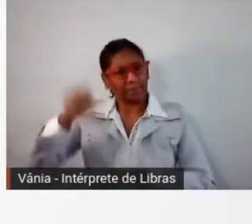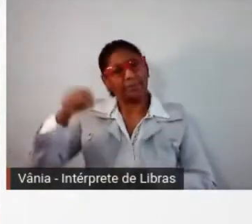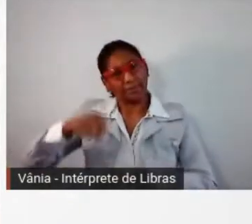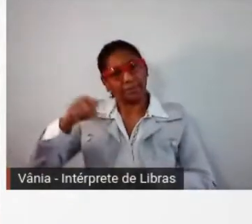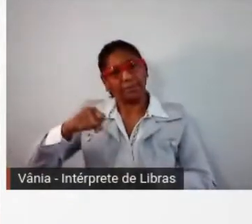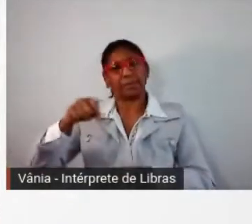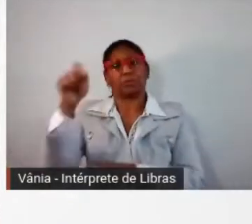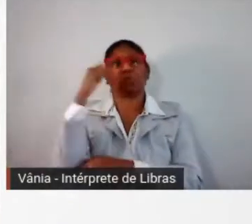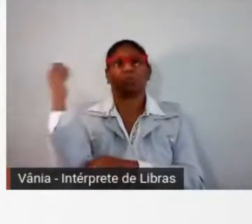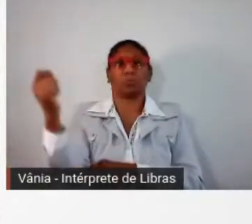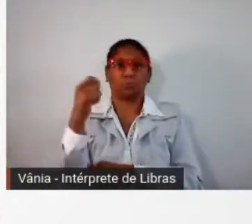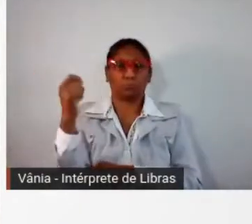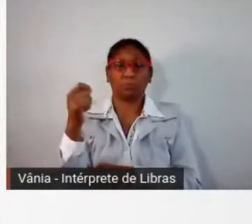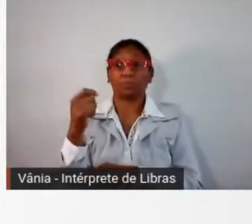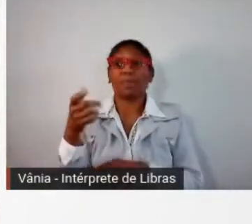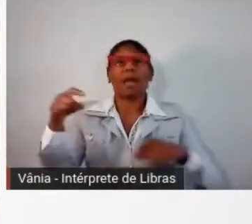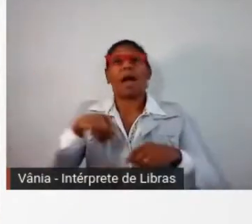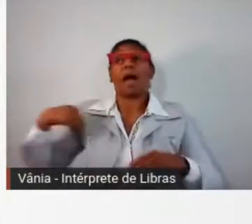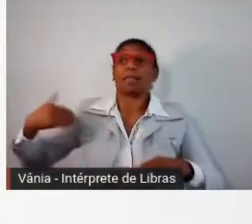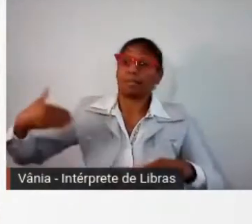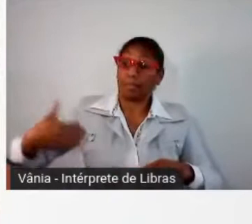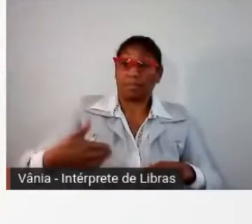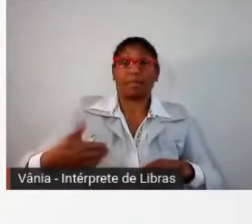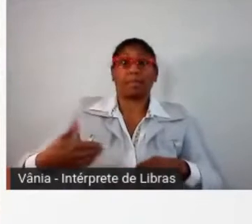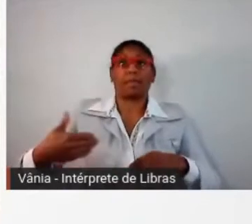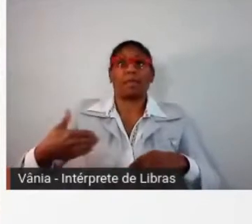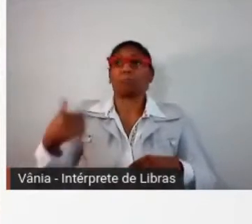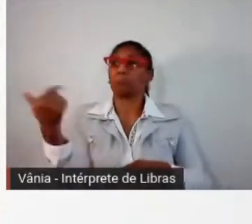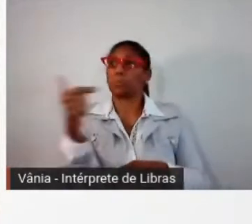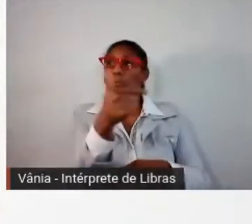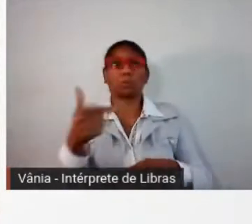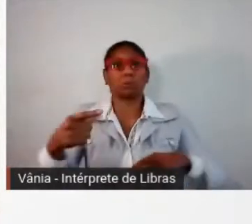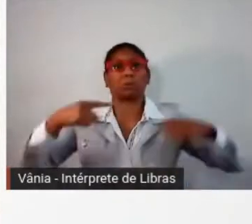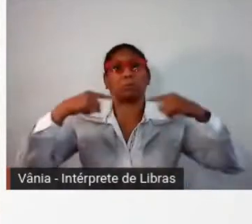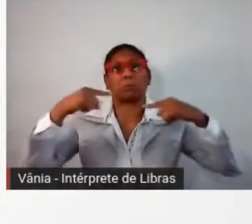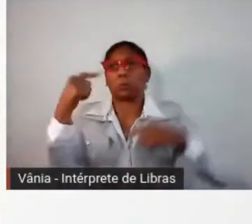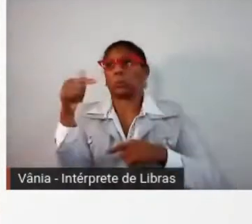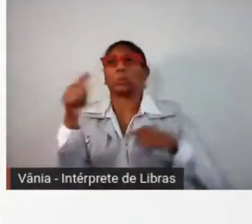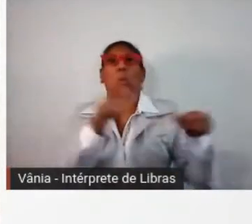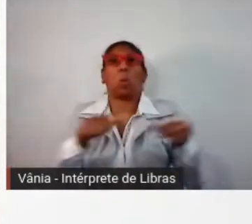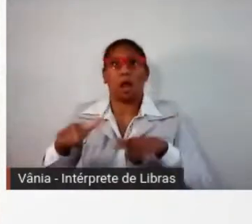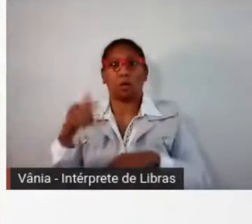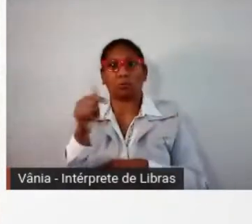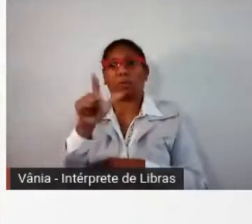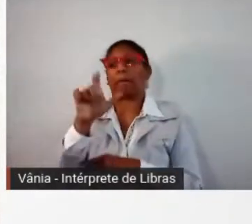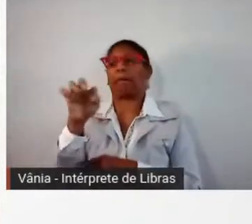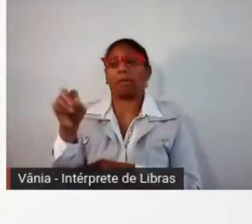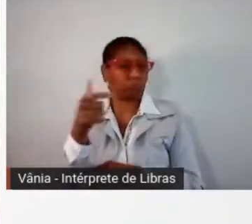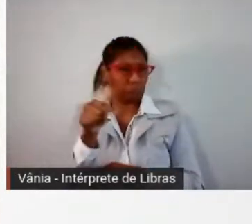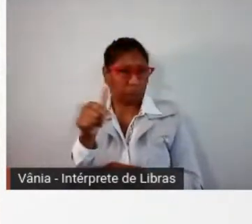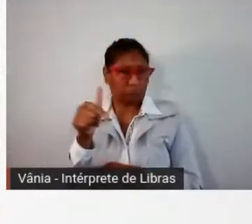nosso estado. Não houve até o presente momento e trabalhamos para não haver qualquer situação de